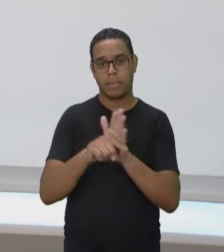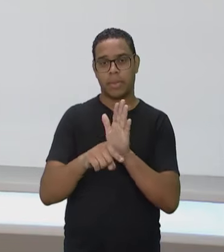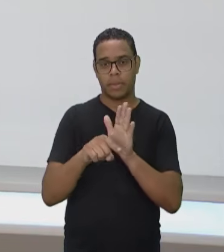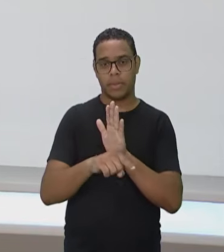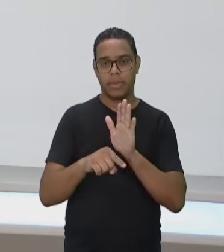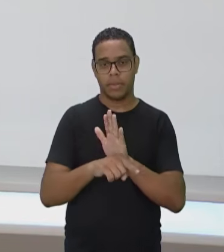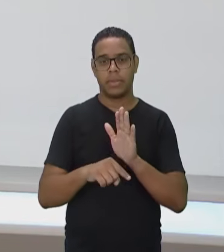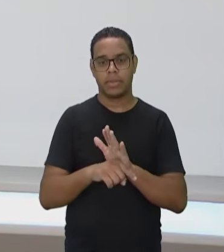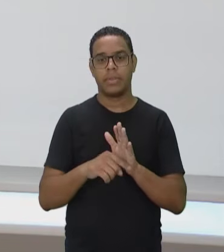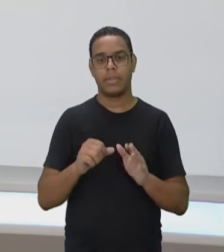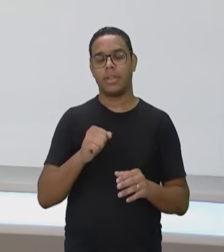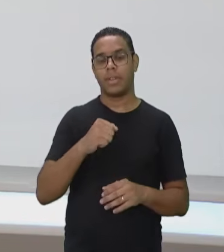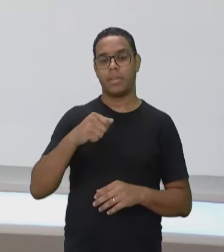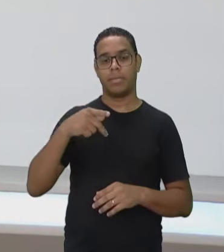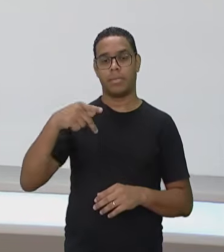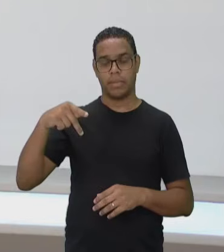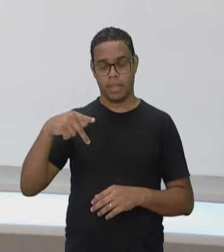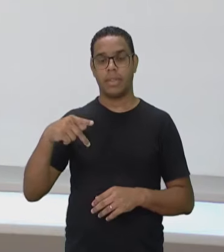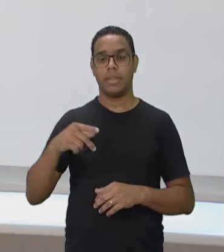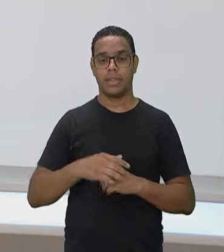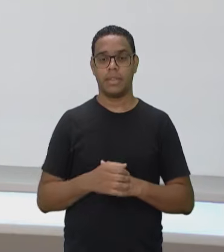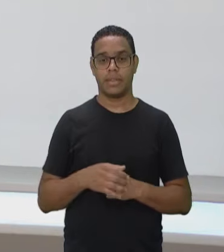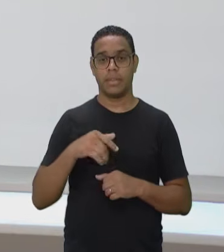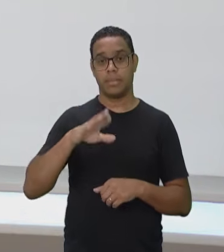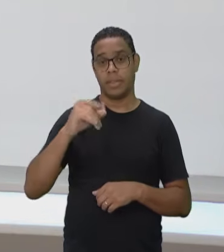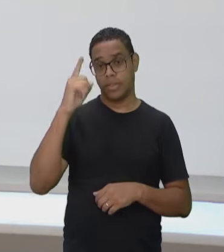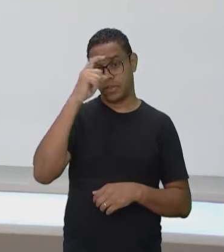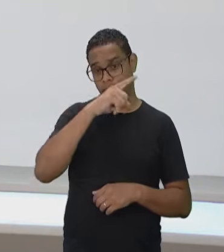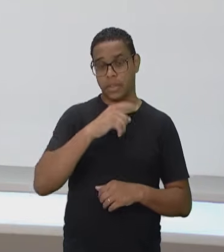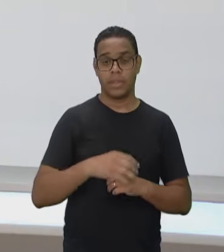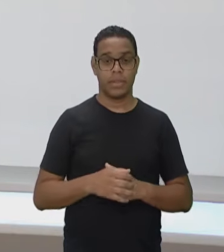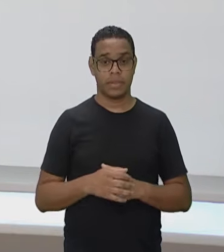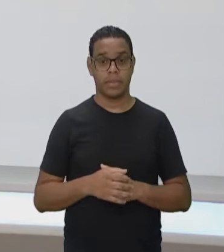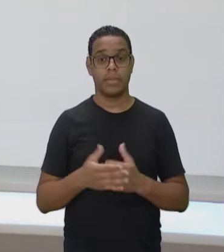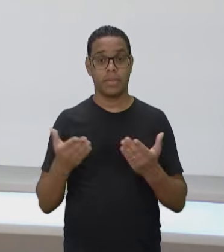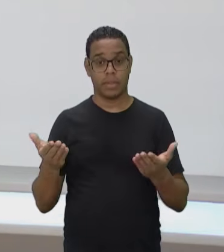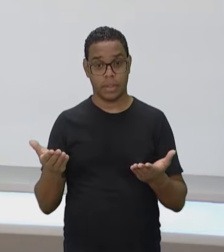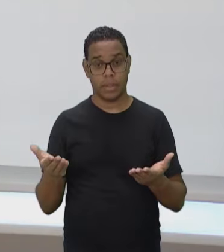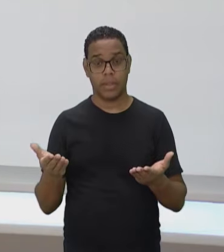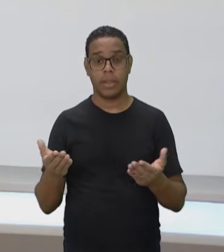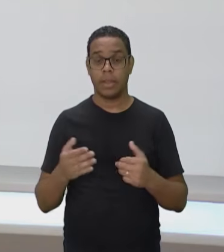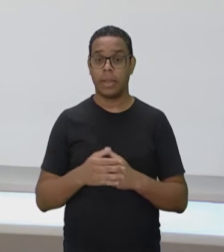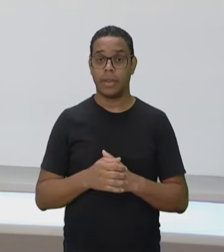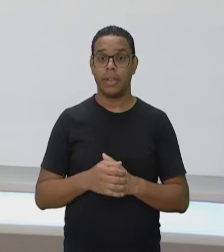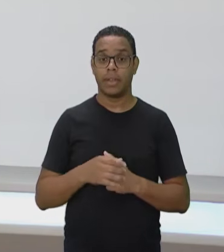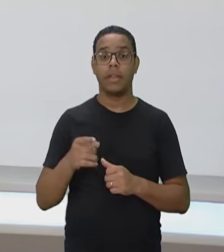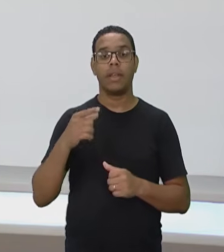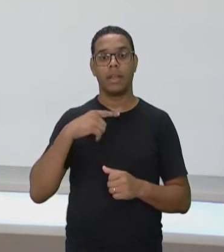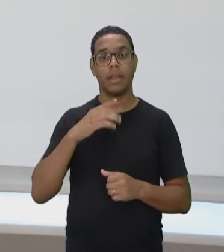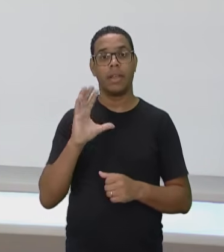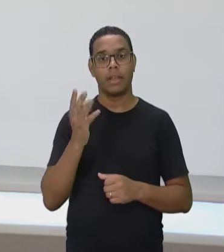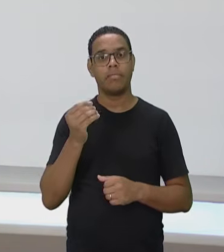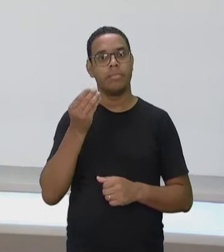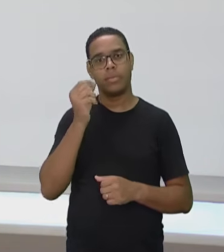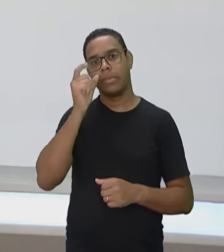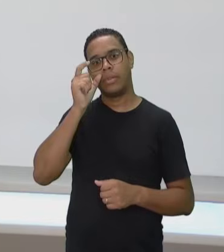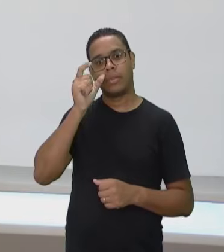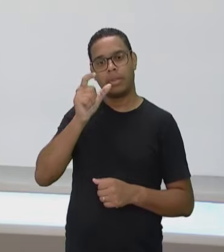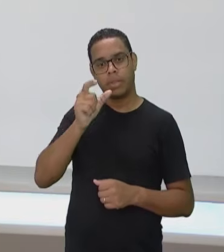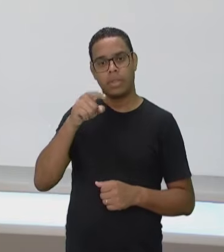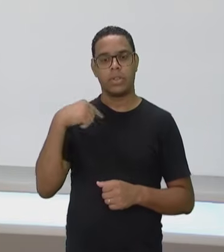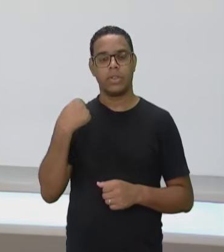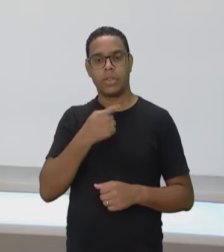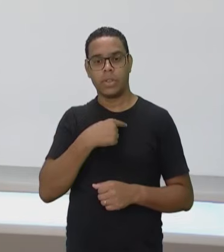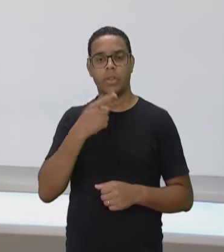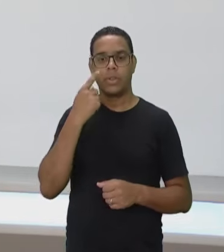questões da AP aí, que vocês tiveram mais dificuldades. Olha, é uma situação bem interessante a